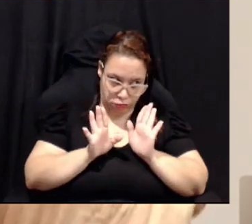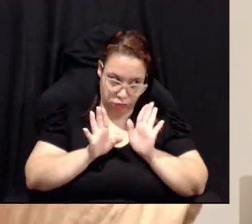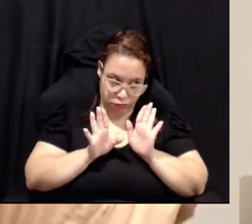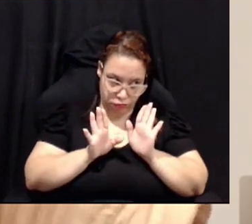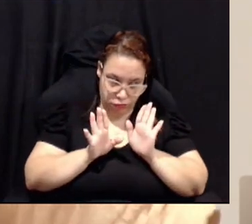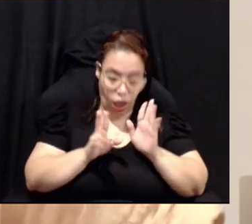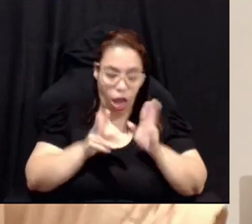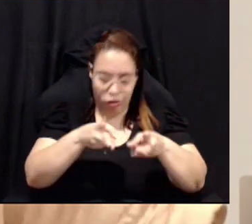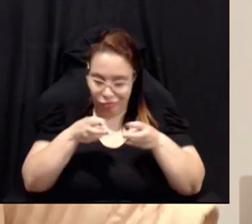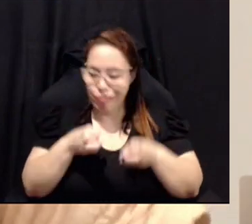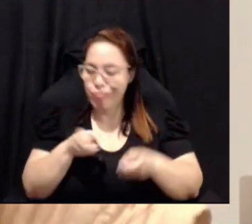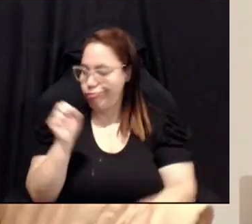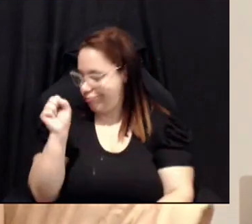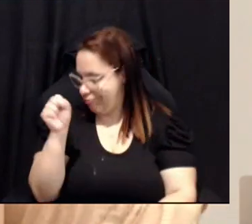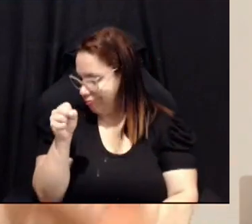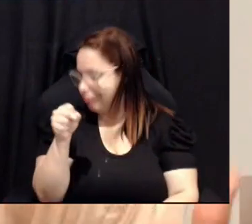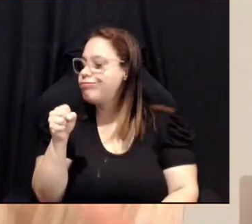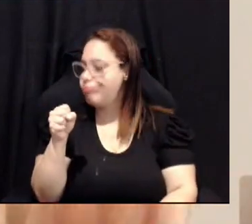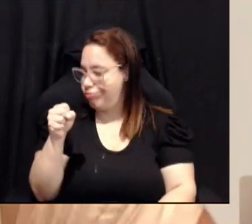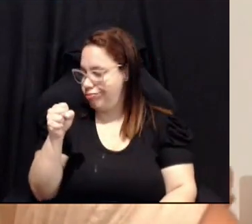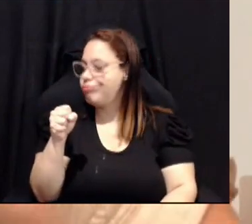reconhecido. E isso, assim,